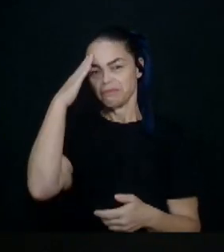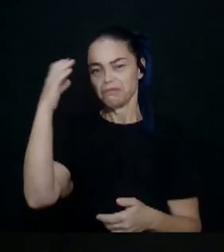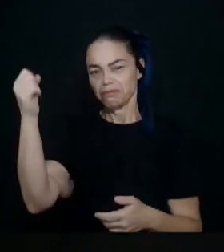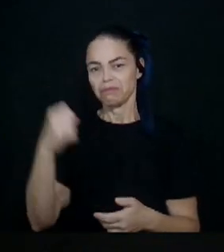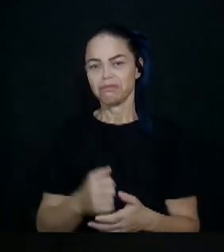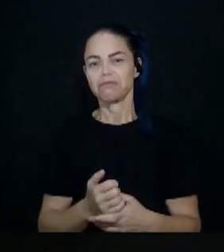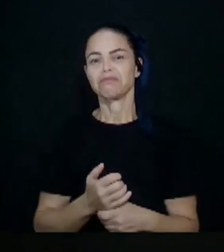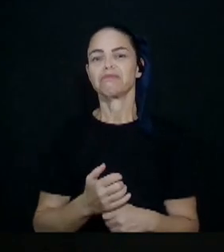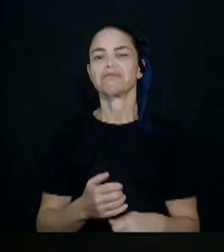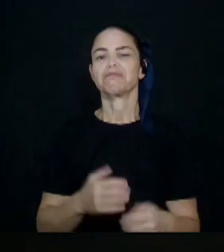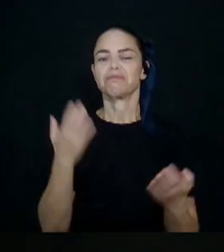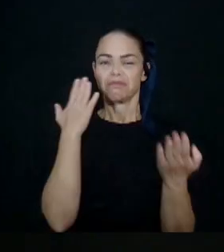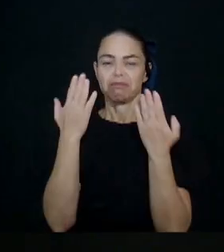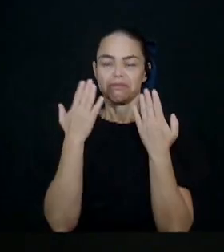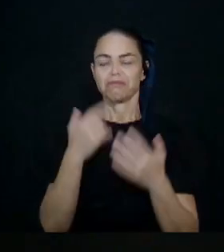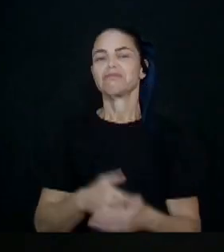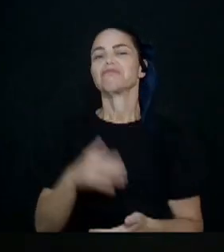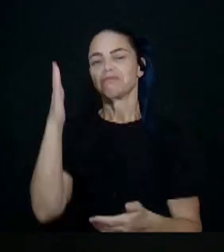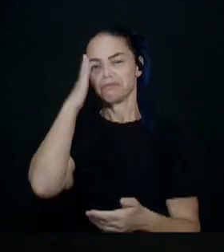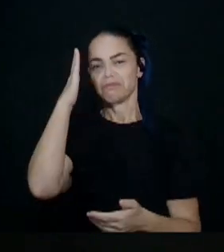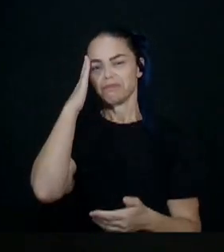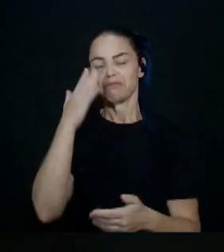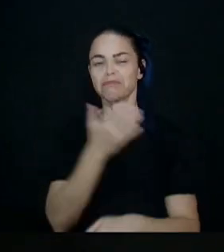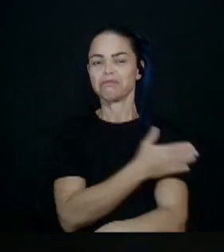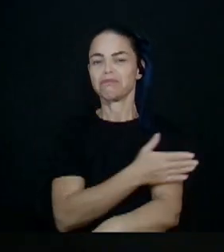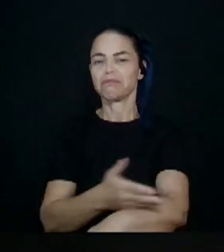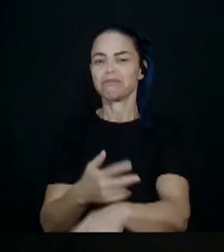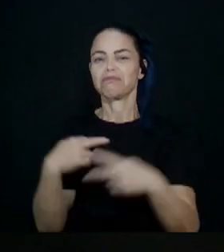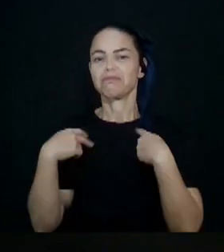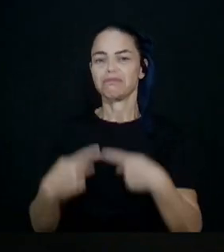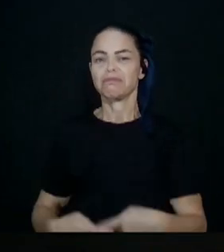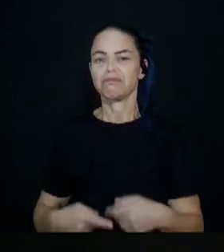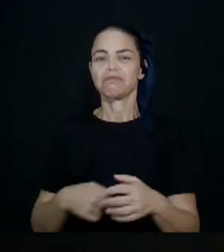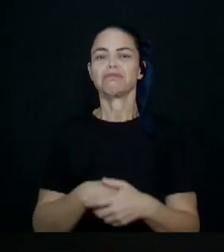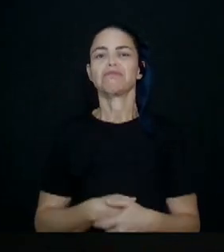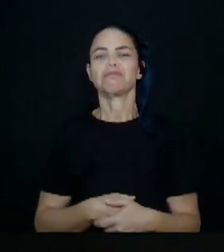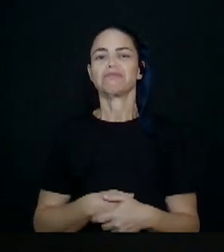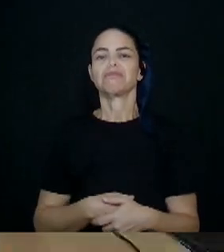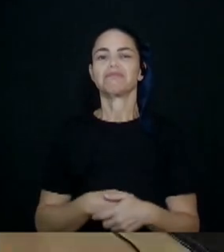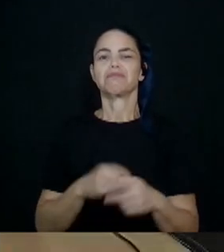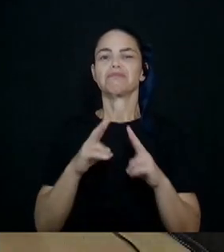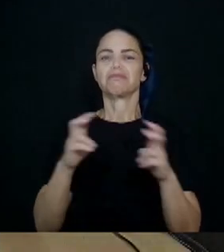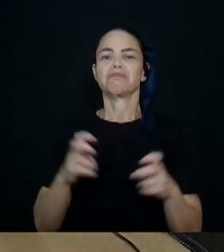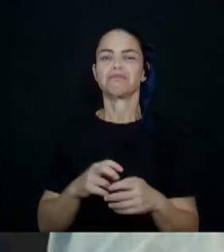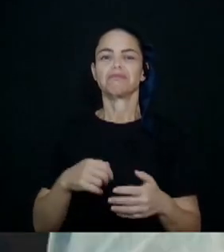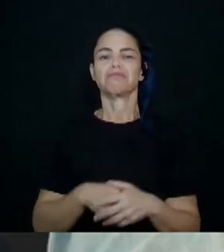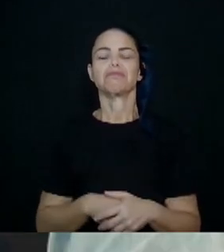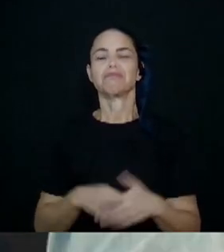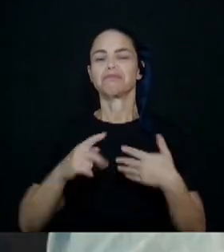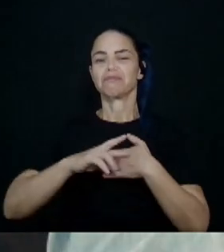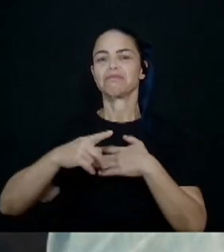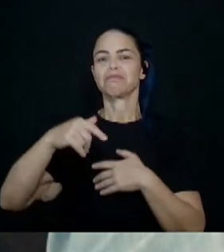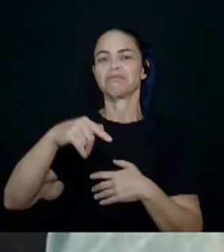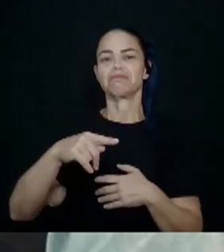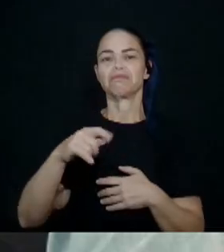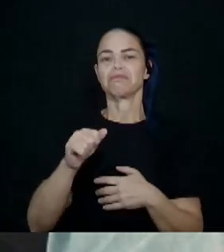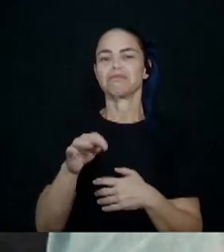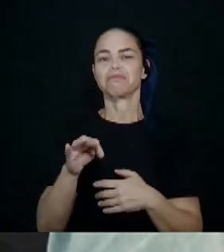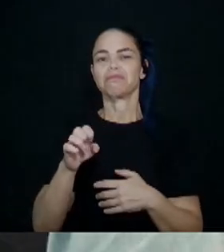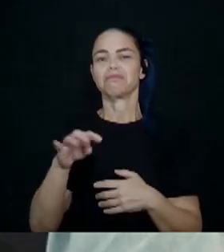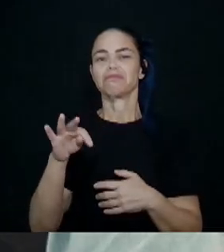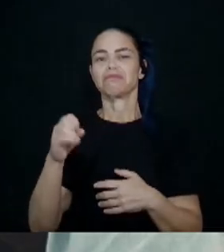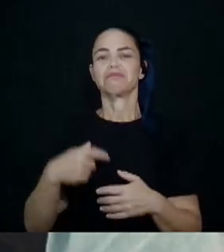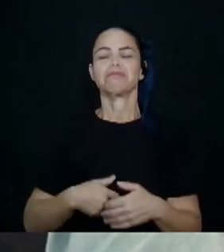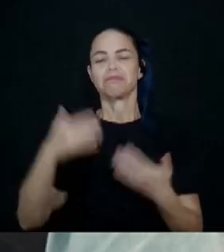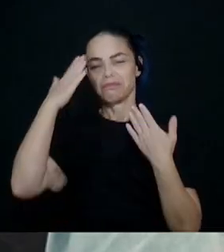que entendem muito sobre comportamento humano, saúde mental, e hoje falando sobre o efeito pateta. Gratidão. Eu que agradeço a presença. Não